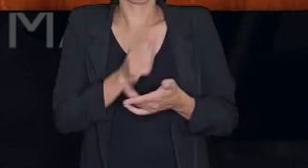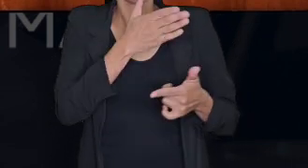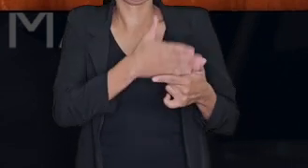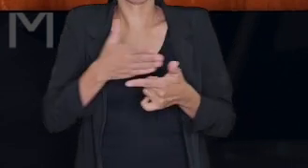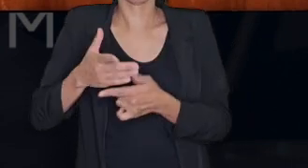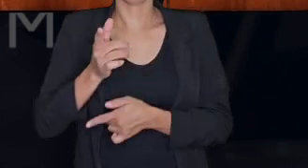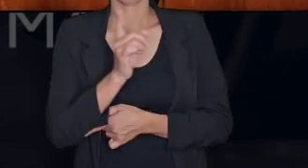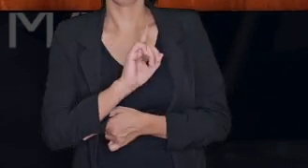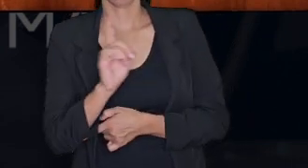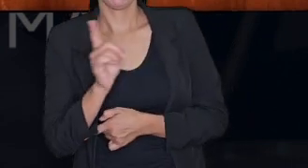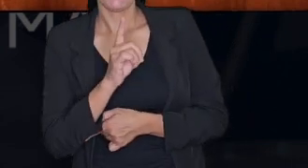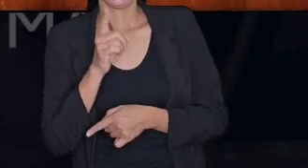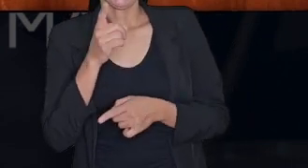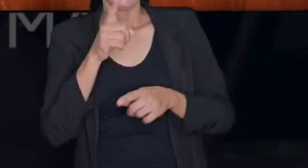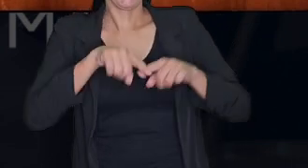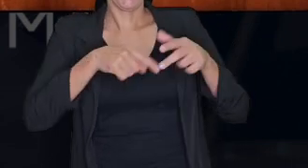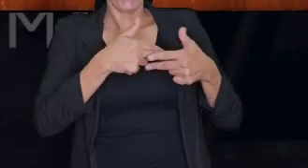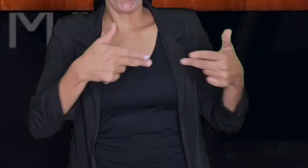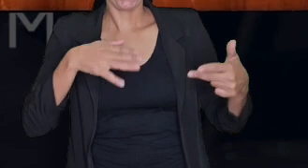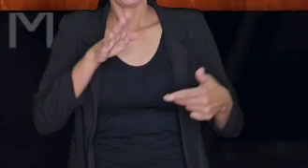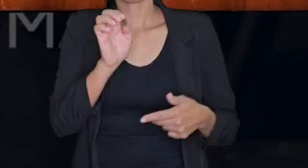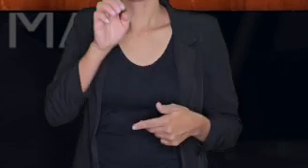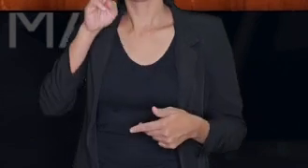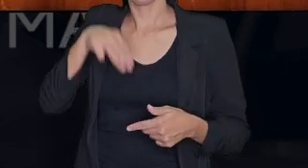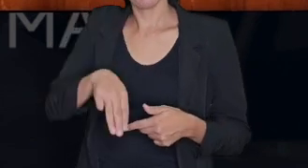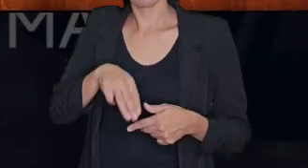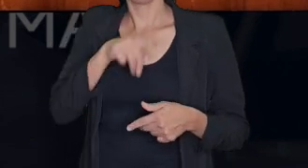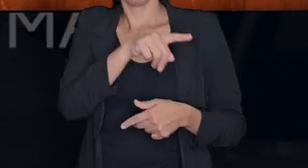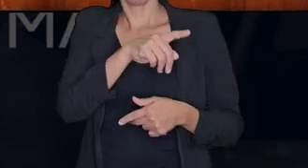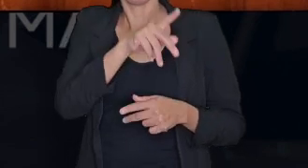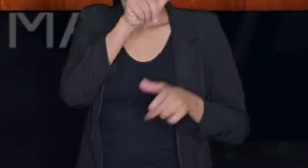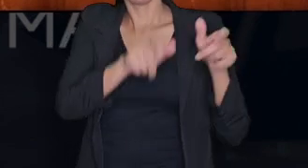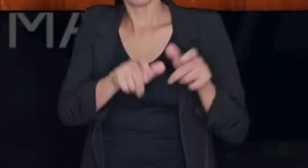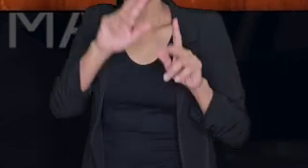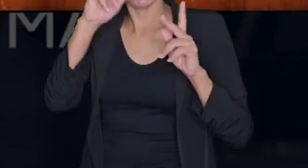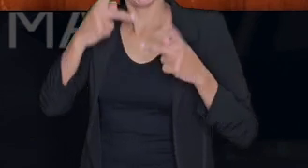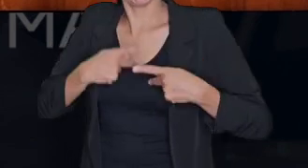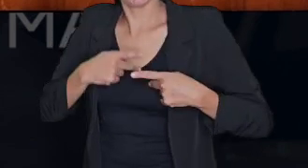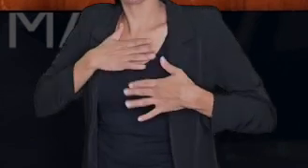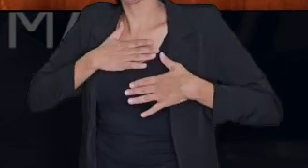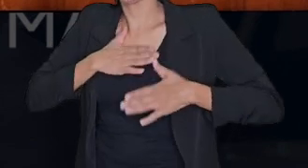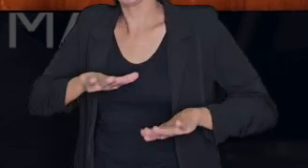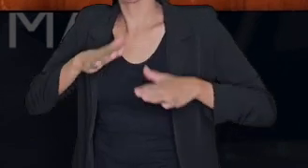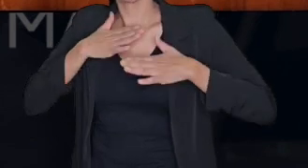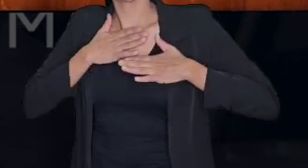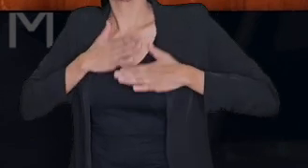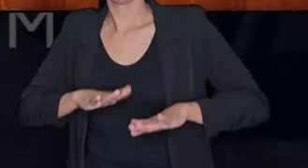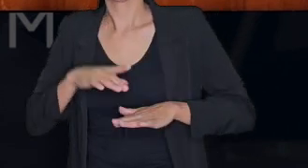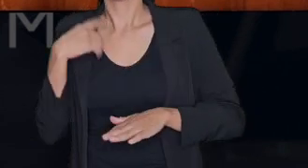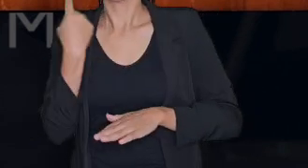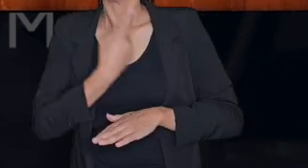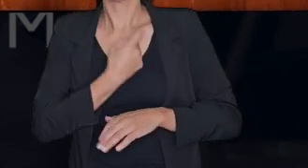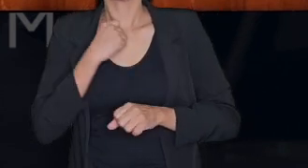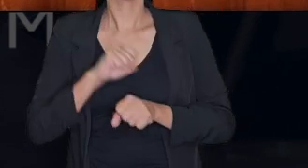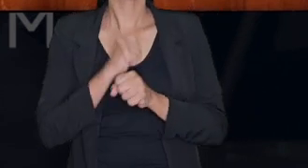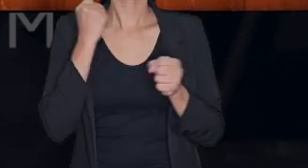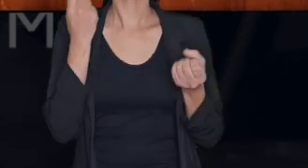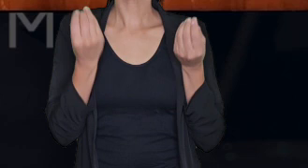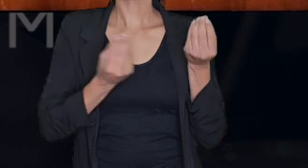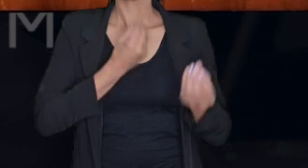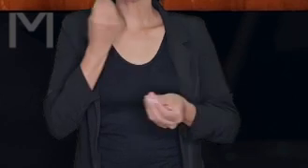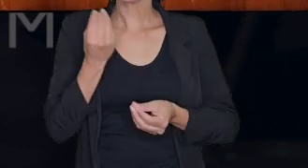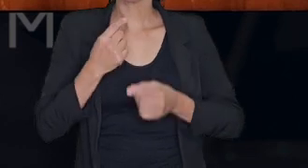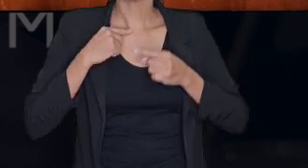a registrar aquela sobrepartilha com relação ao bem. e os herdeiros ficaram